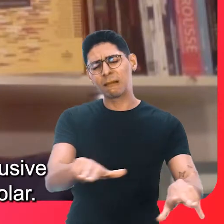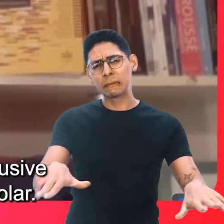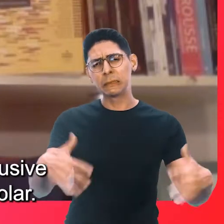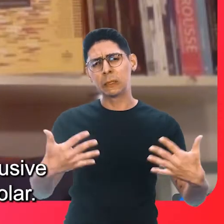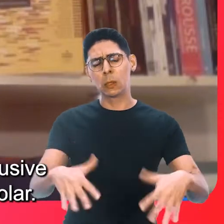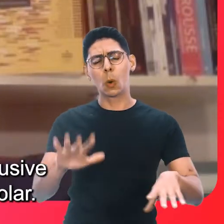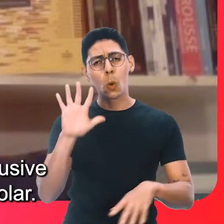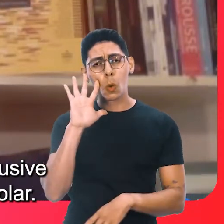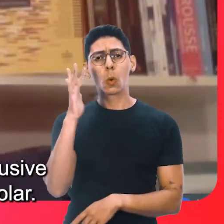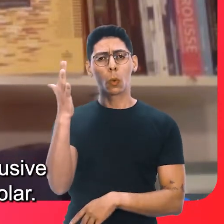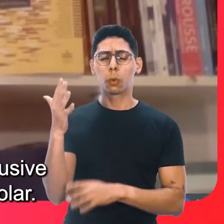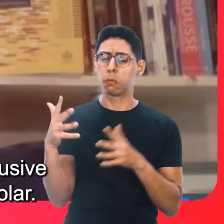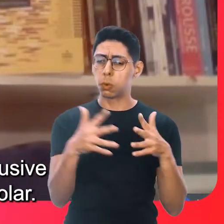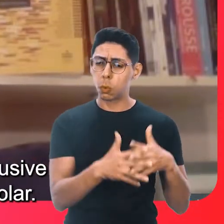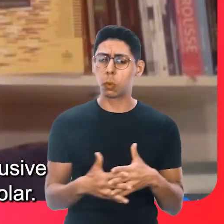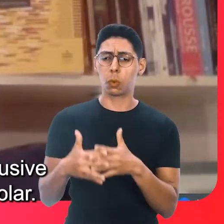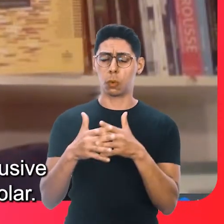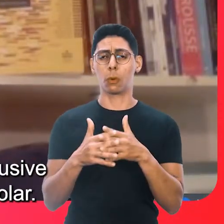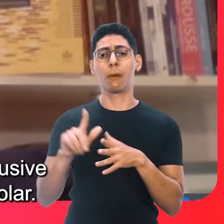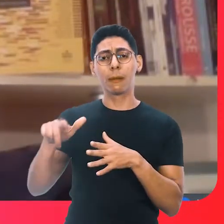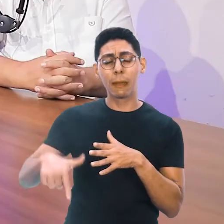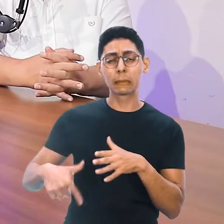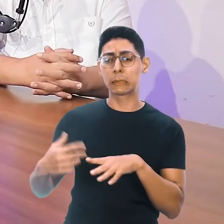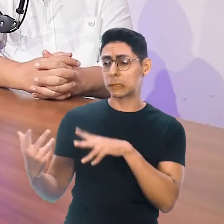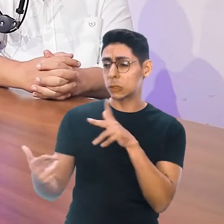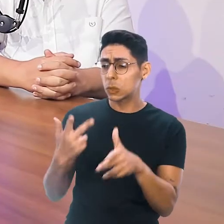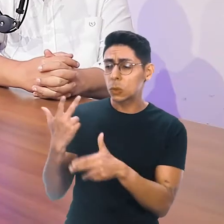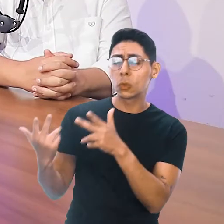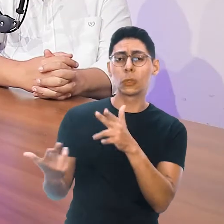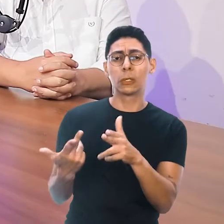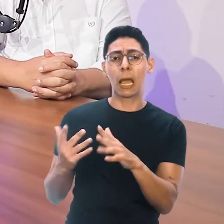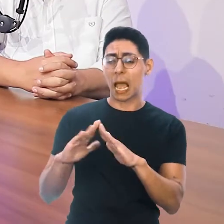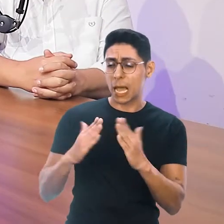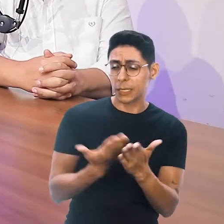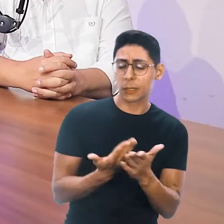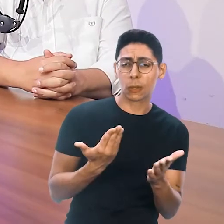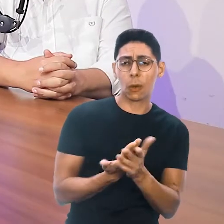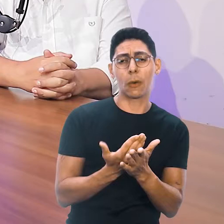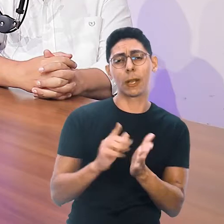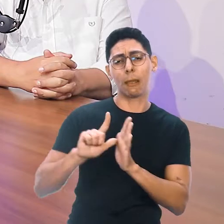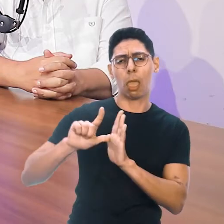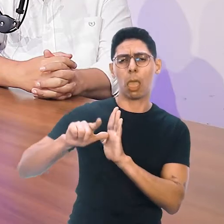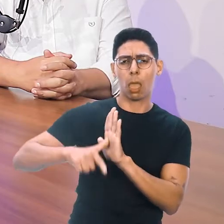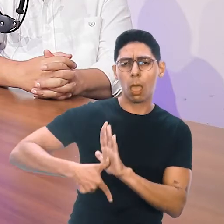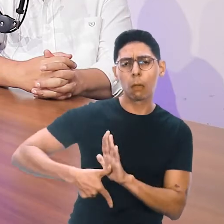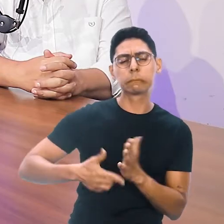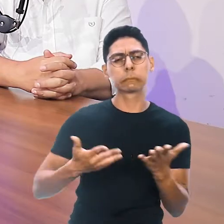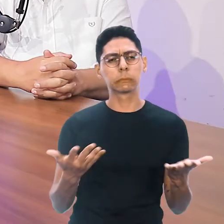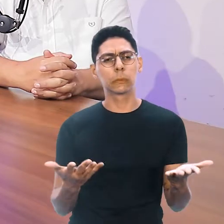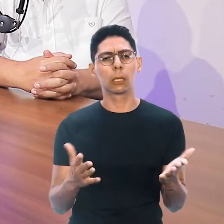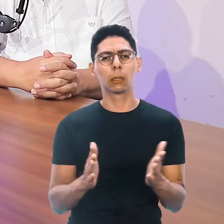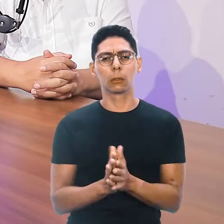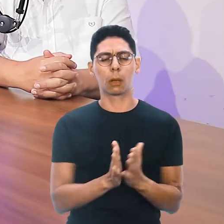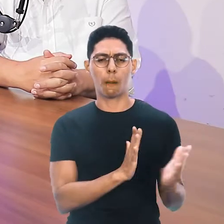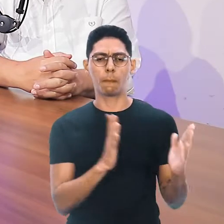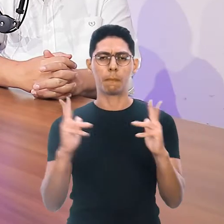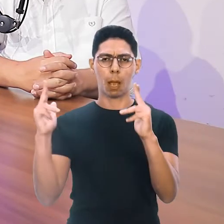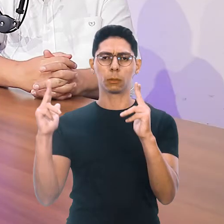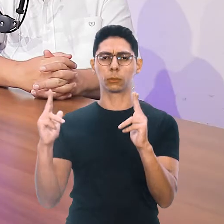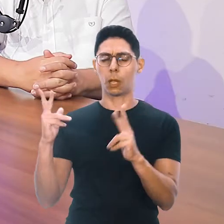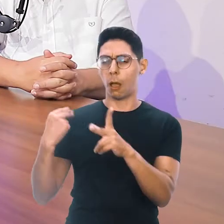inclusive, essas cirurgias me afastaram da vida escolar, eu perdi anos de escola, perdi parte da infância e da